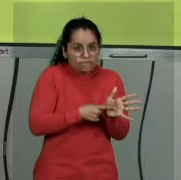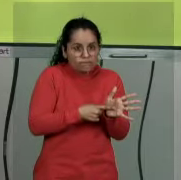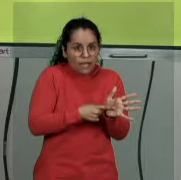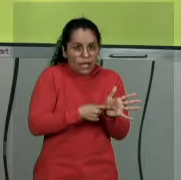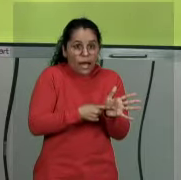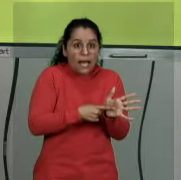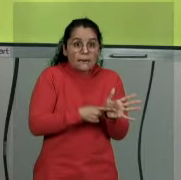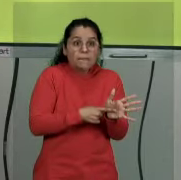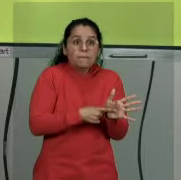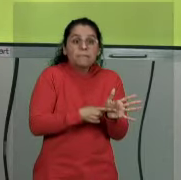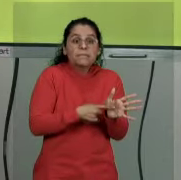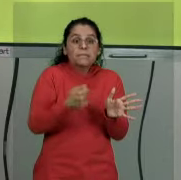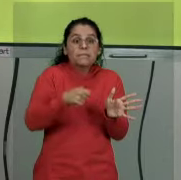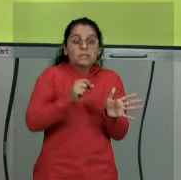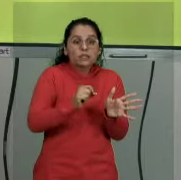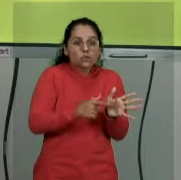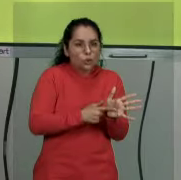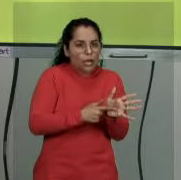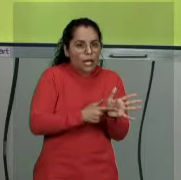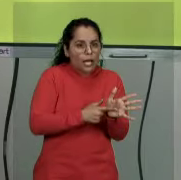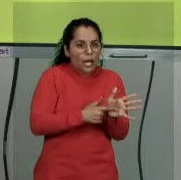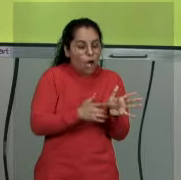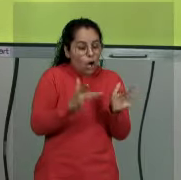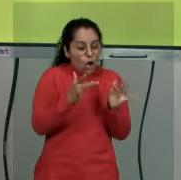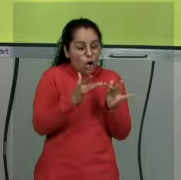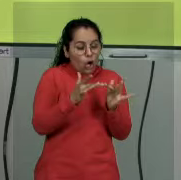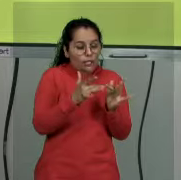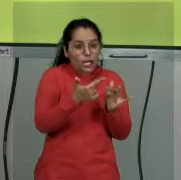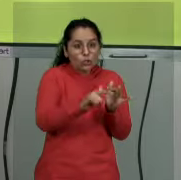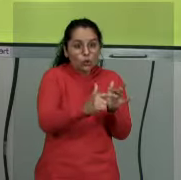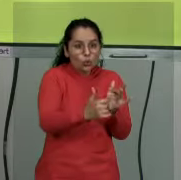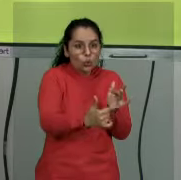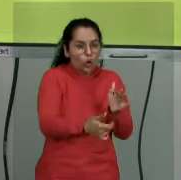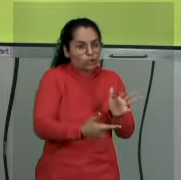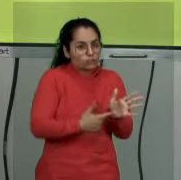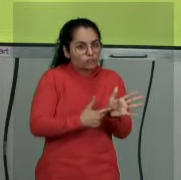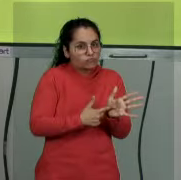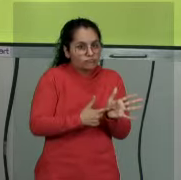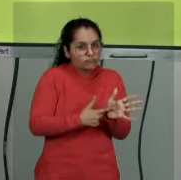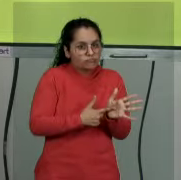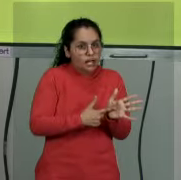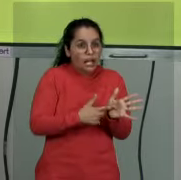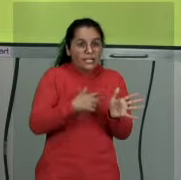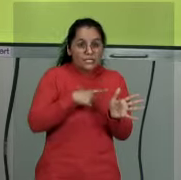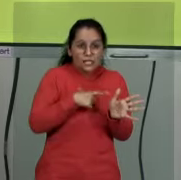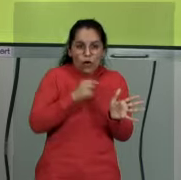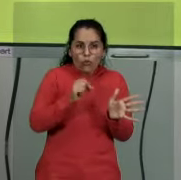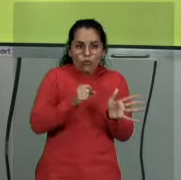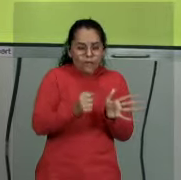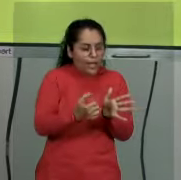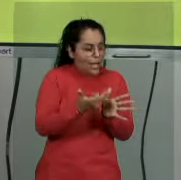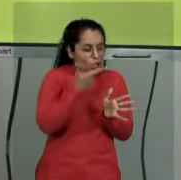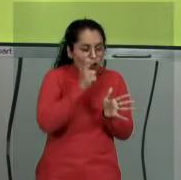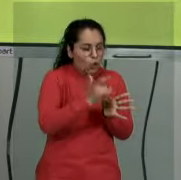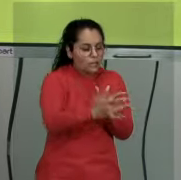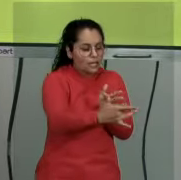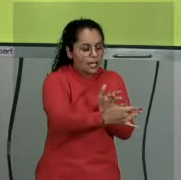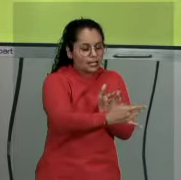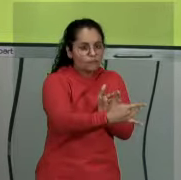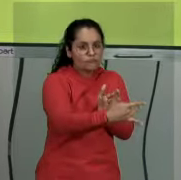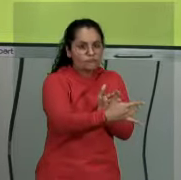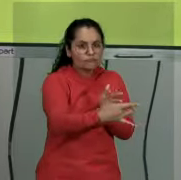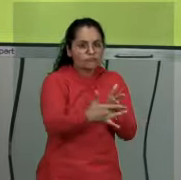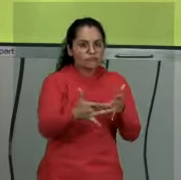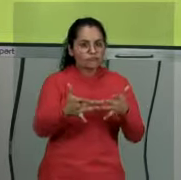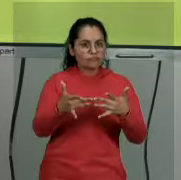liberada essa dopamina, ele vai, cada vez, vai gastar mais quantidade da droga